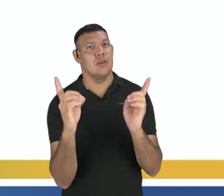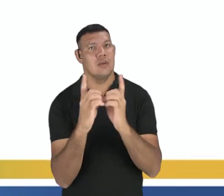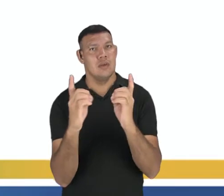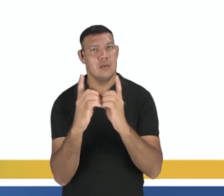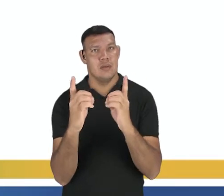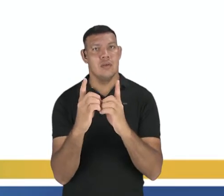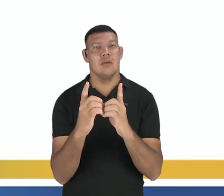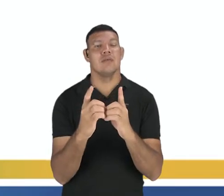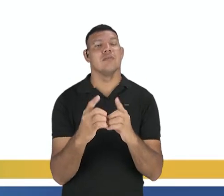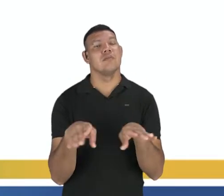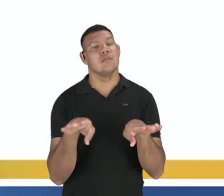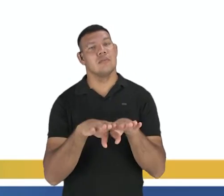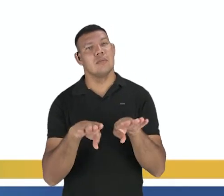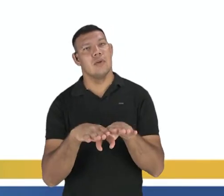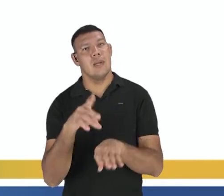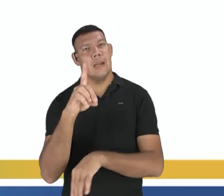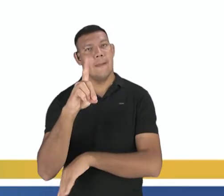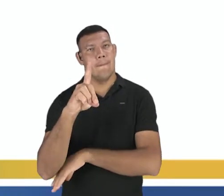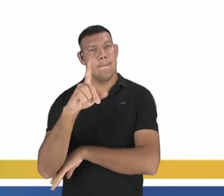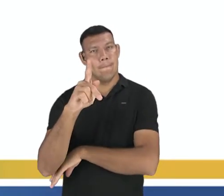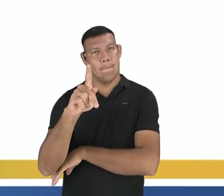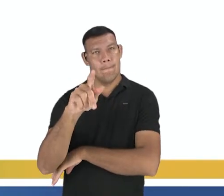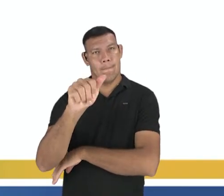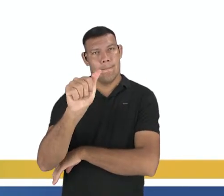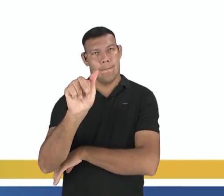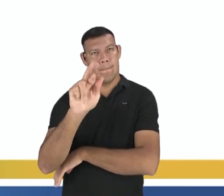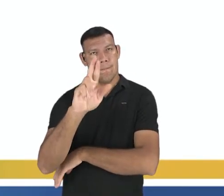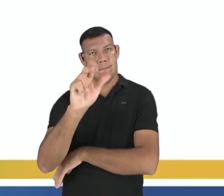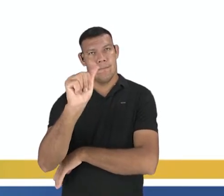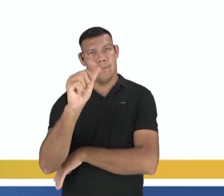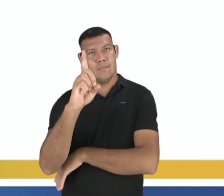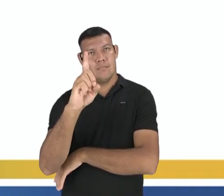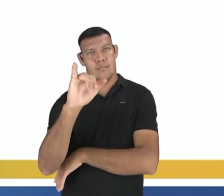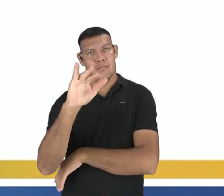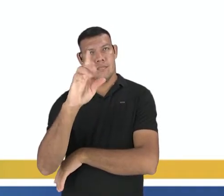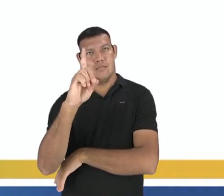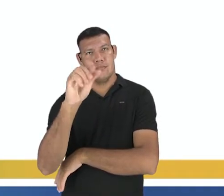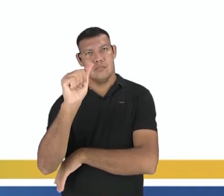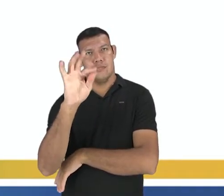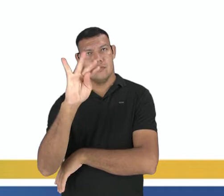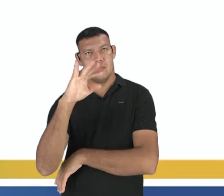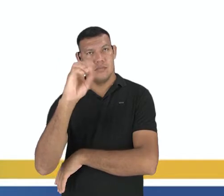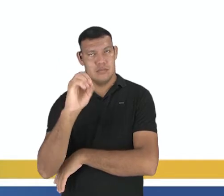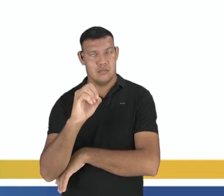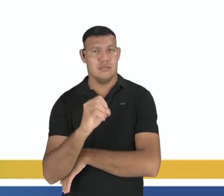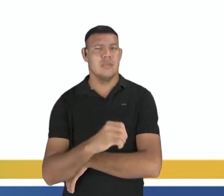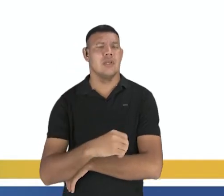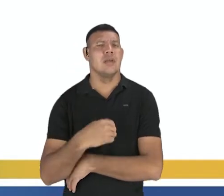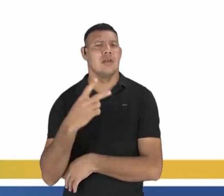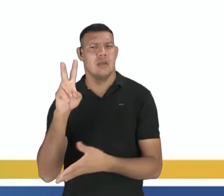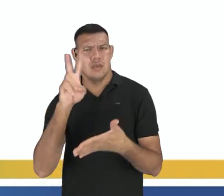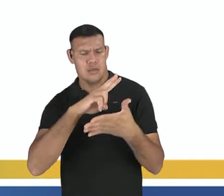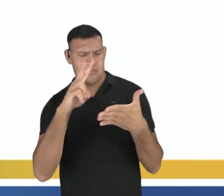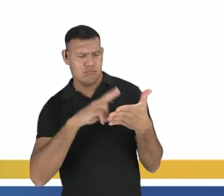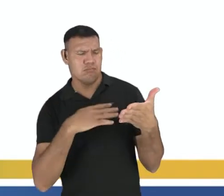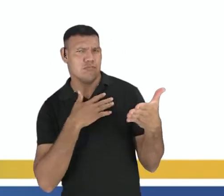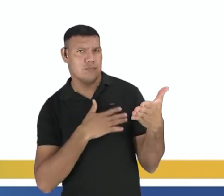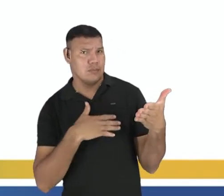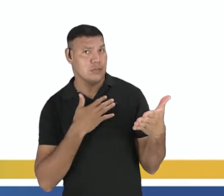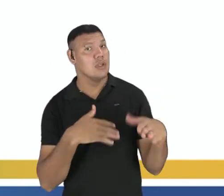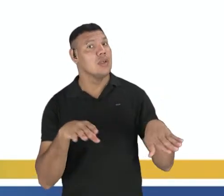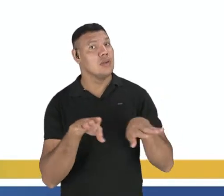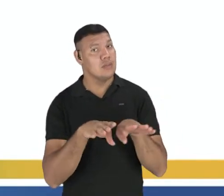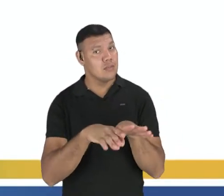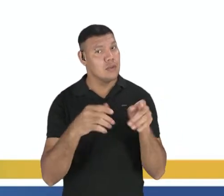leitura, ela vai avançando ali o nível. A gente lê o que a gente gosta, mas nós